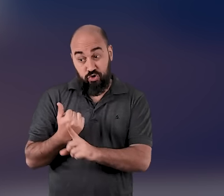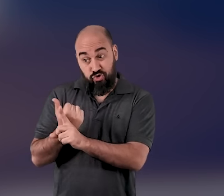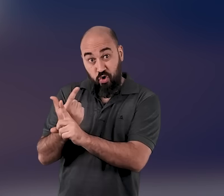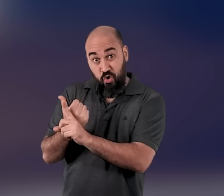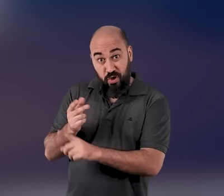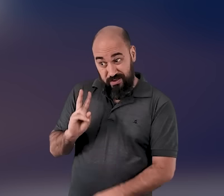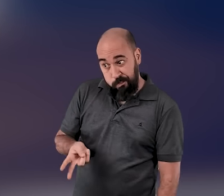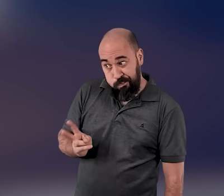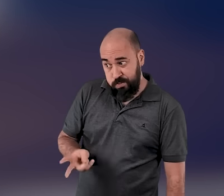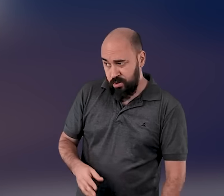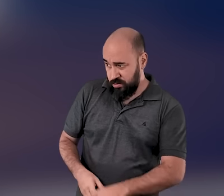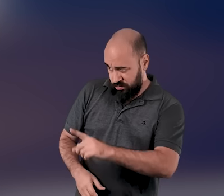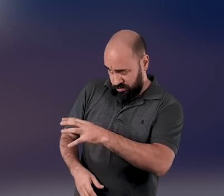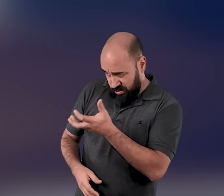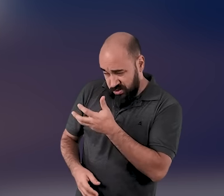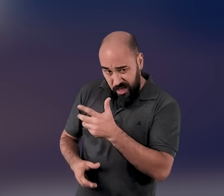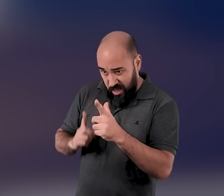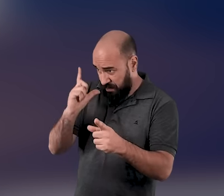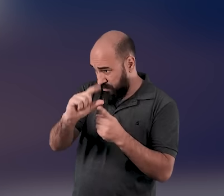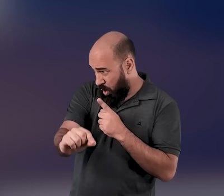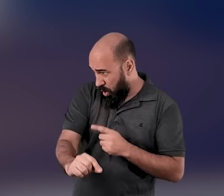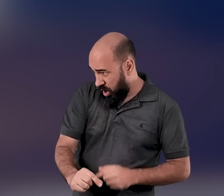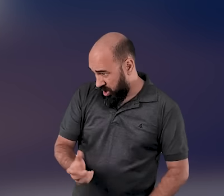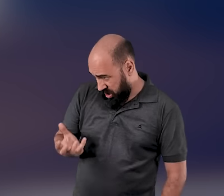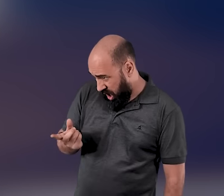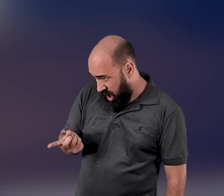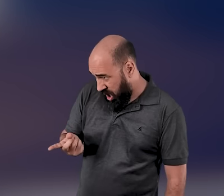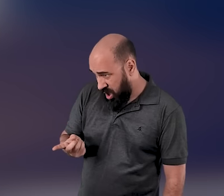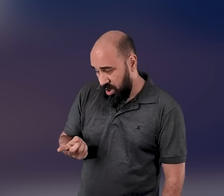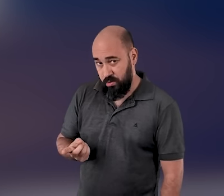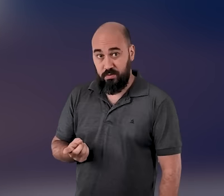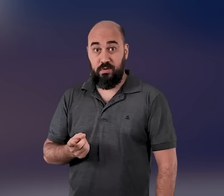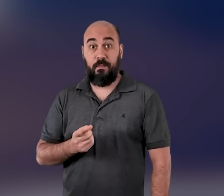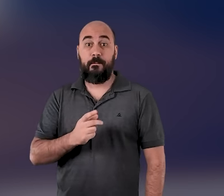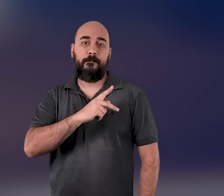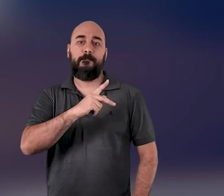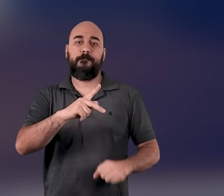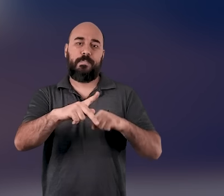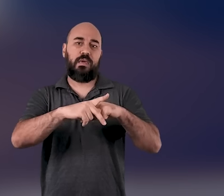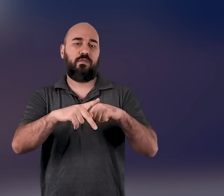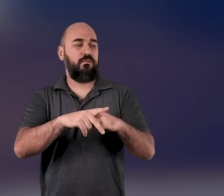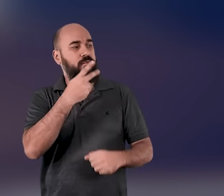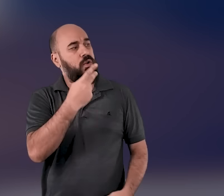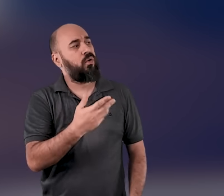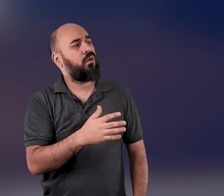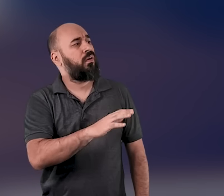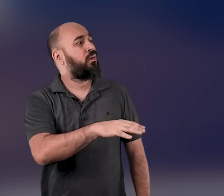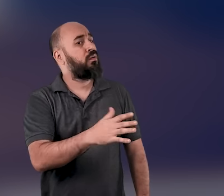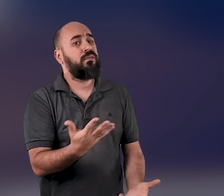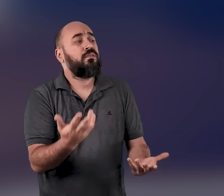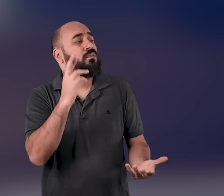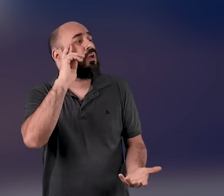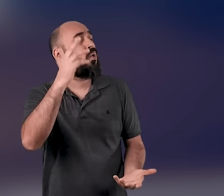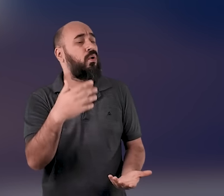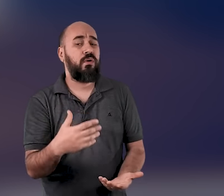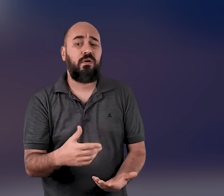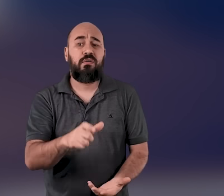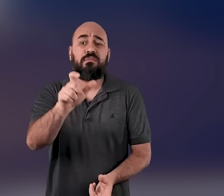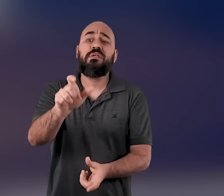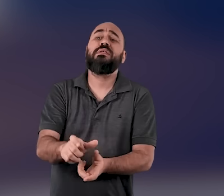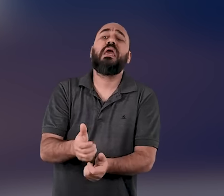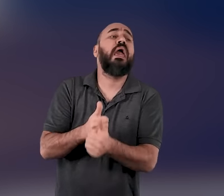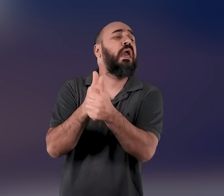que vocês também querem se retirar? Simão Pedro respondeu, Senhor, para quem iremos? O Senhor tem as palavras